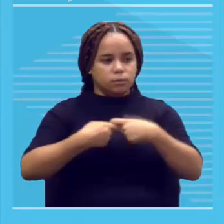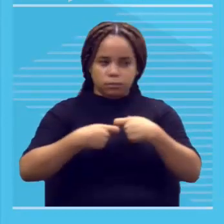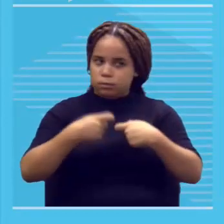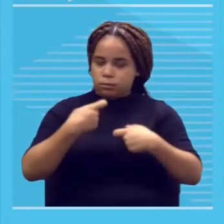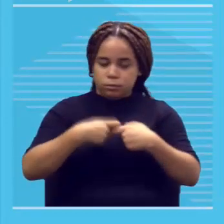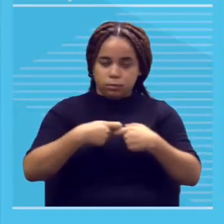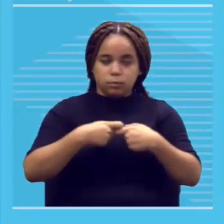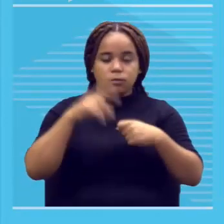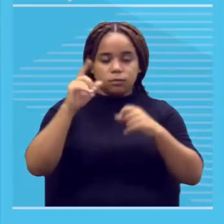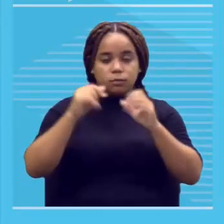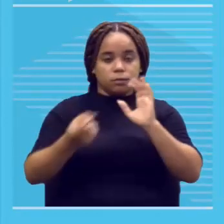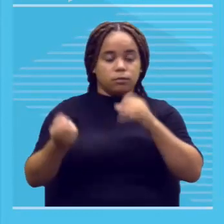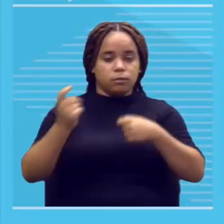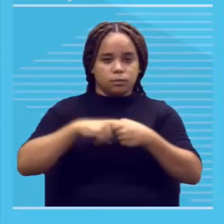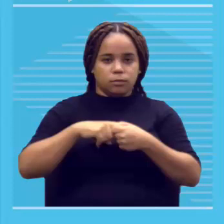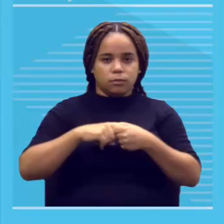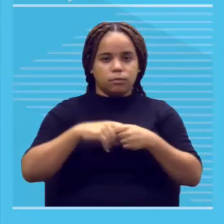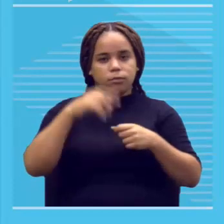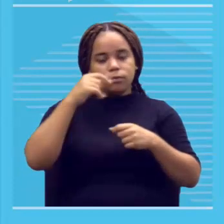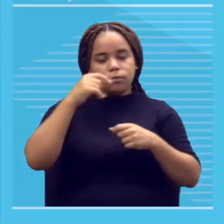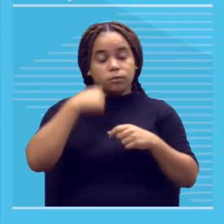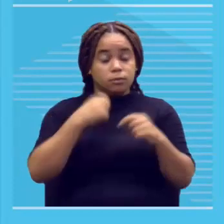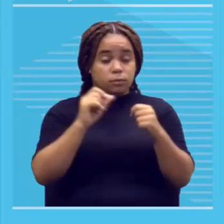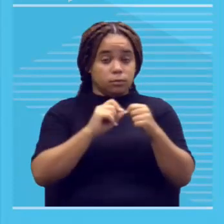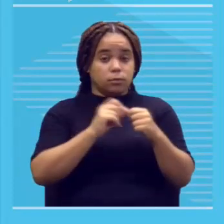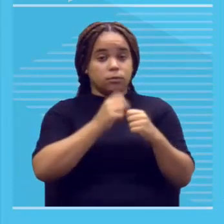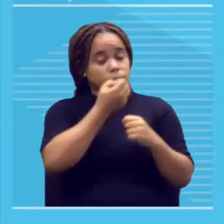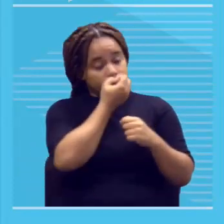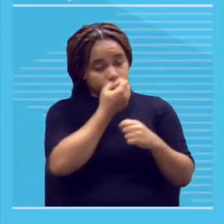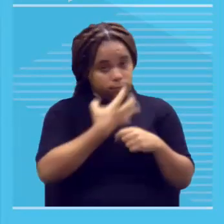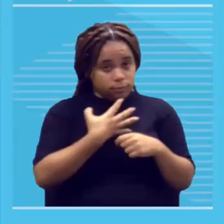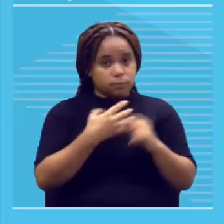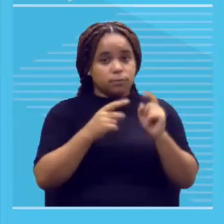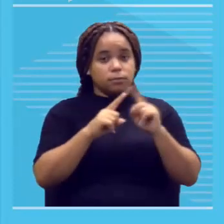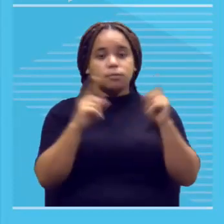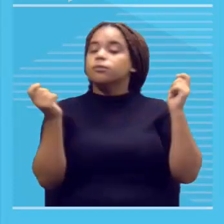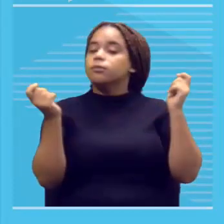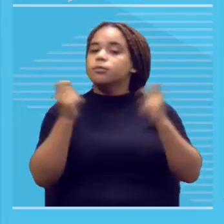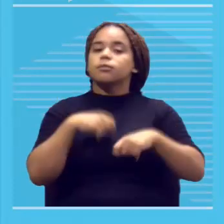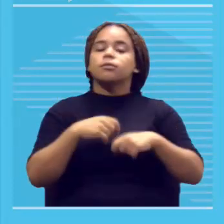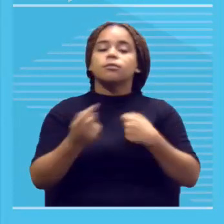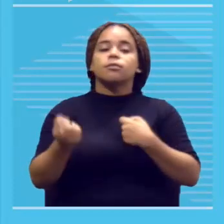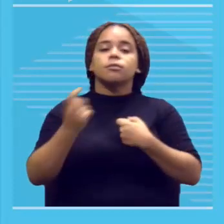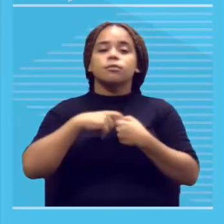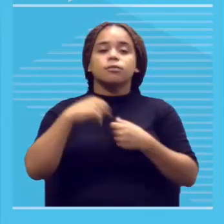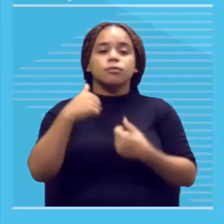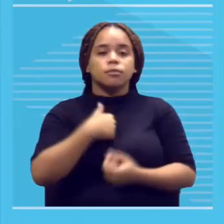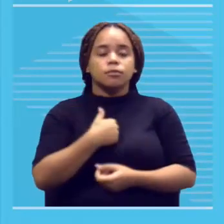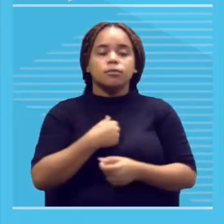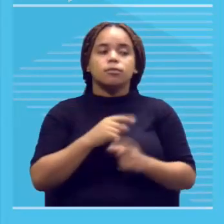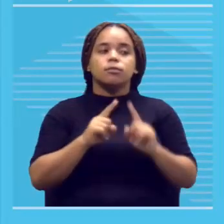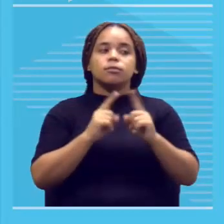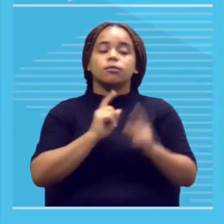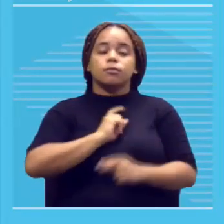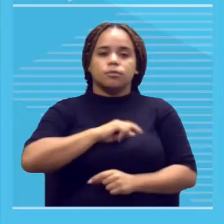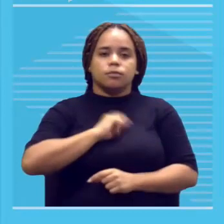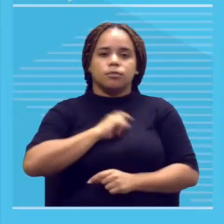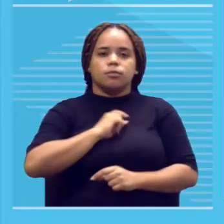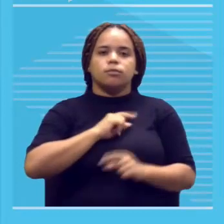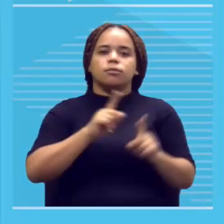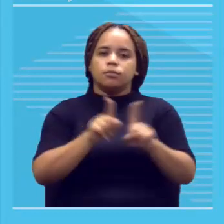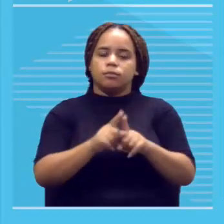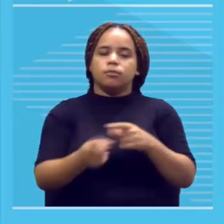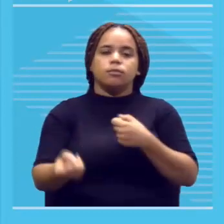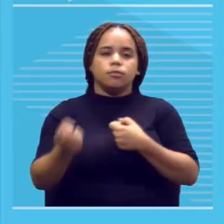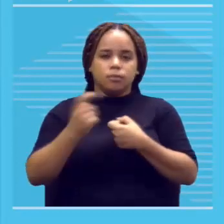a lei do retorno o bem que eu faço retorna para mim o mal que eu faço retorna